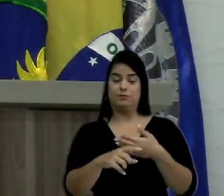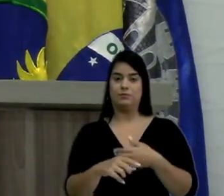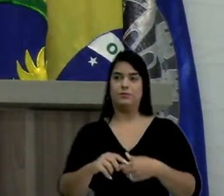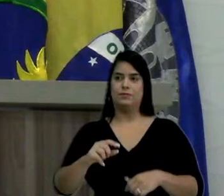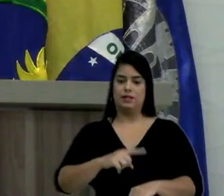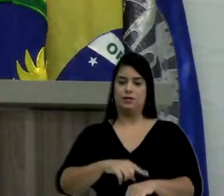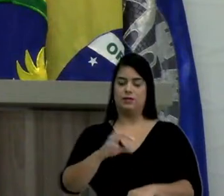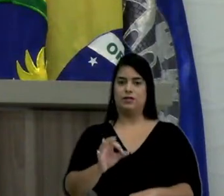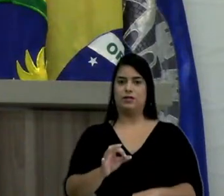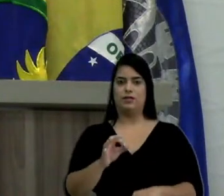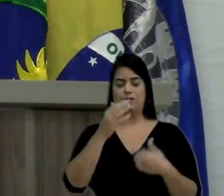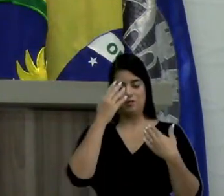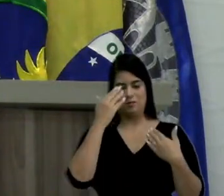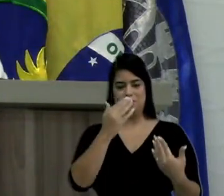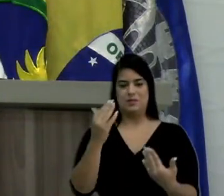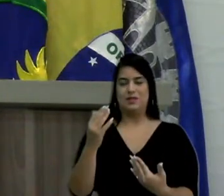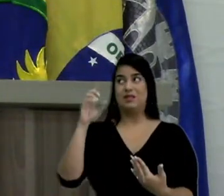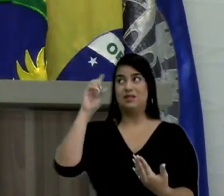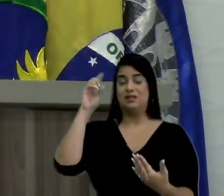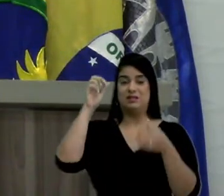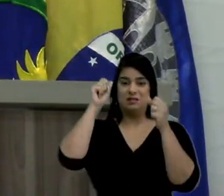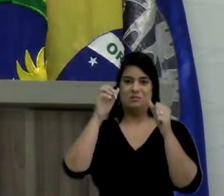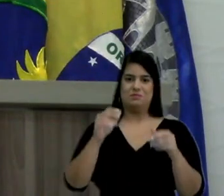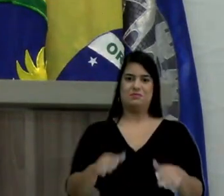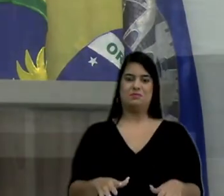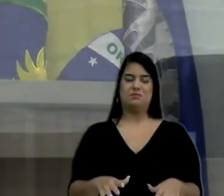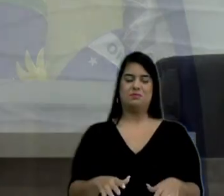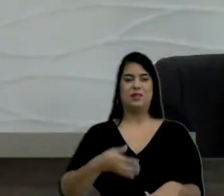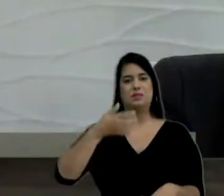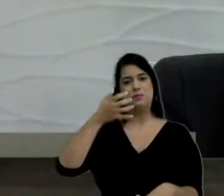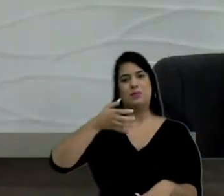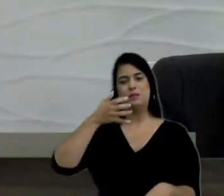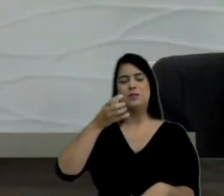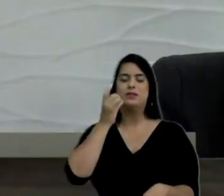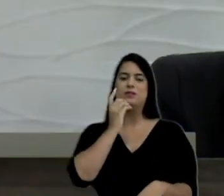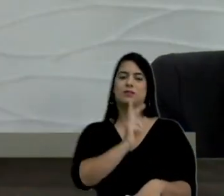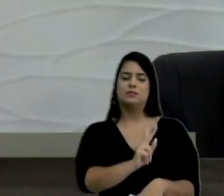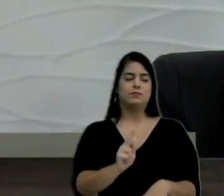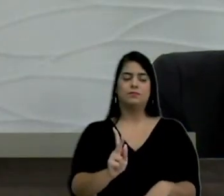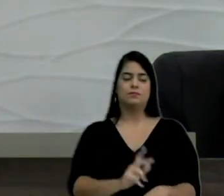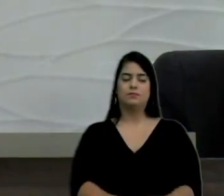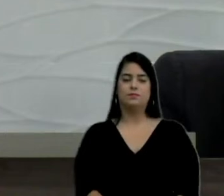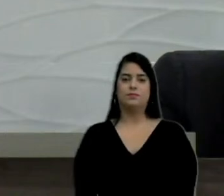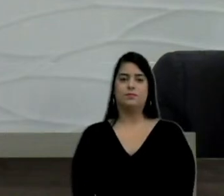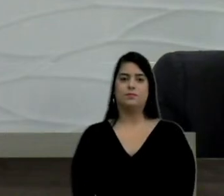que Deus abençoe um abraço a cada um agradeço a vereadora neid facultar para vereador Diogo